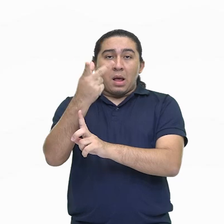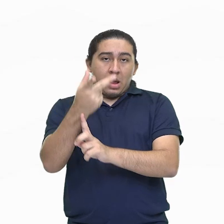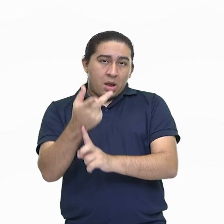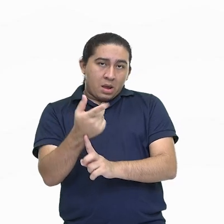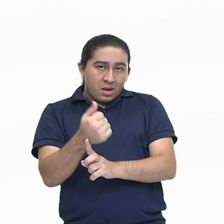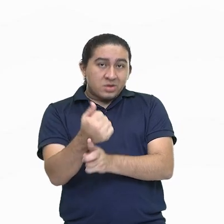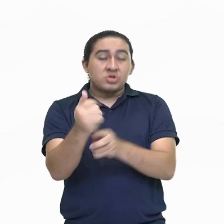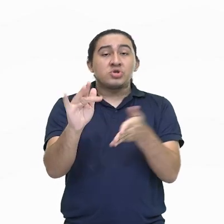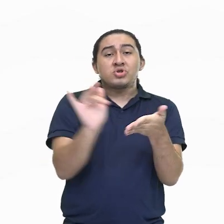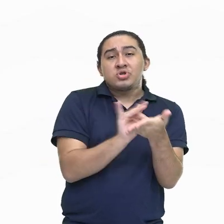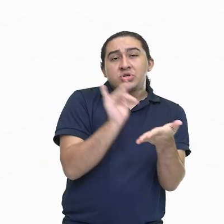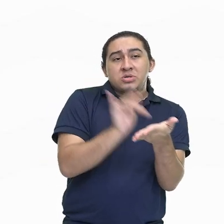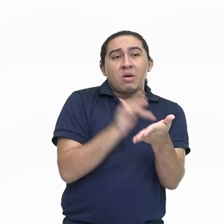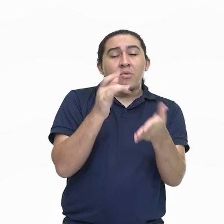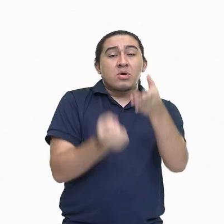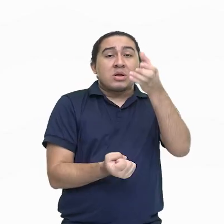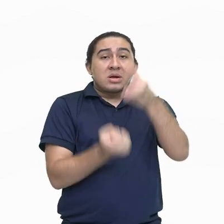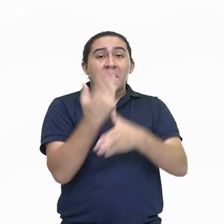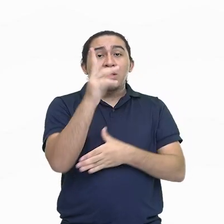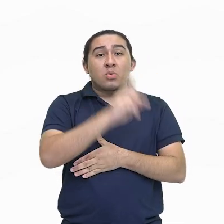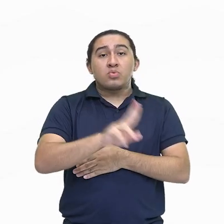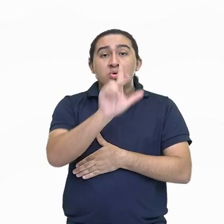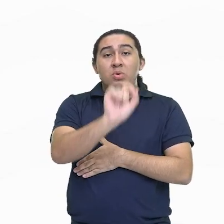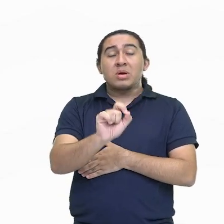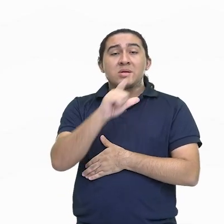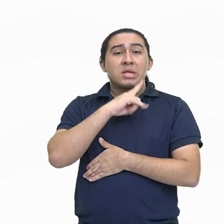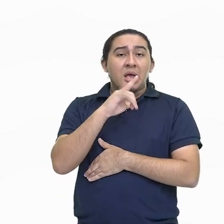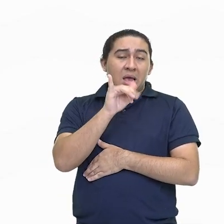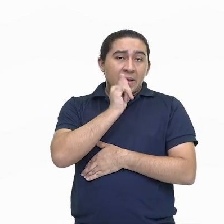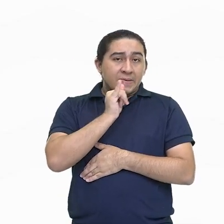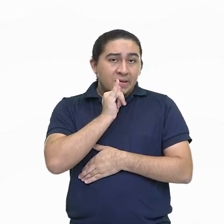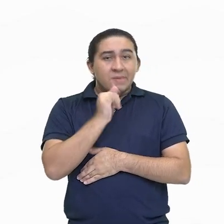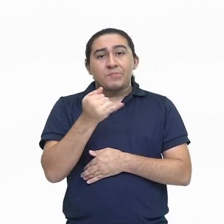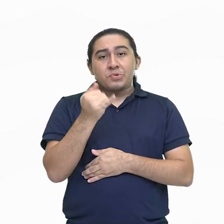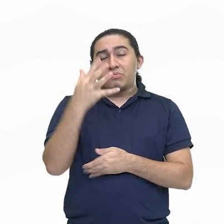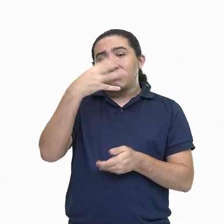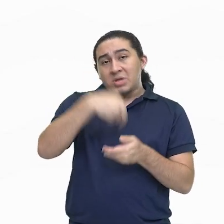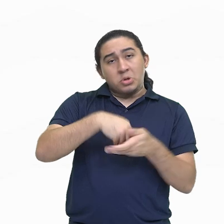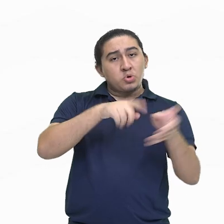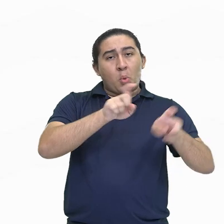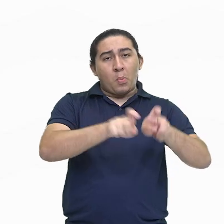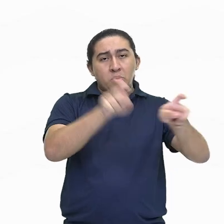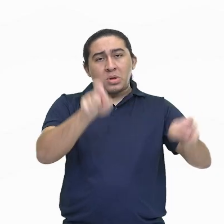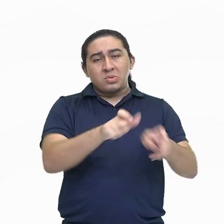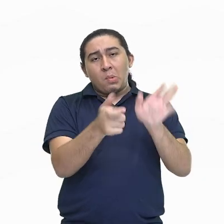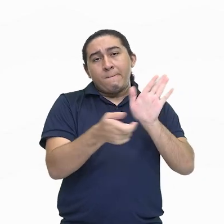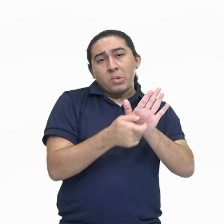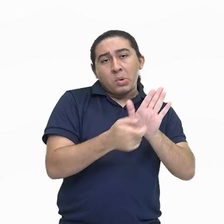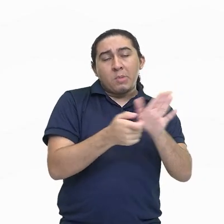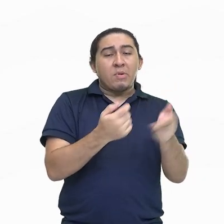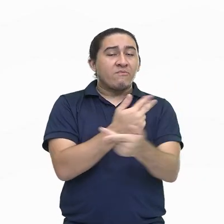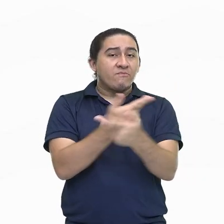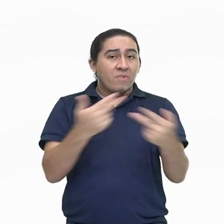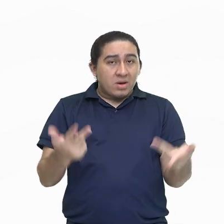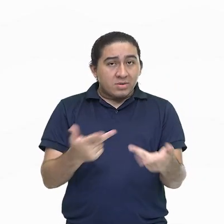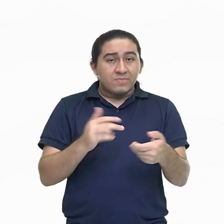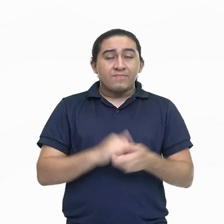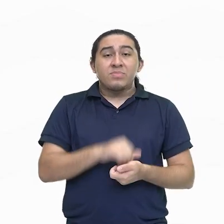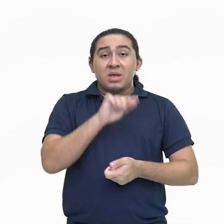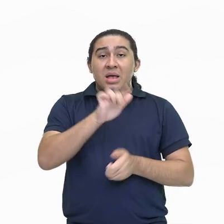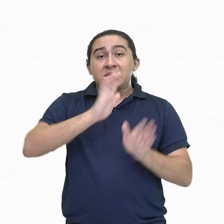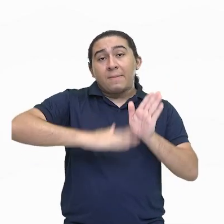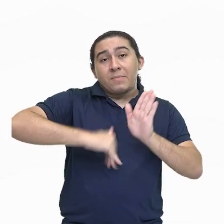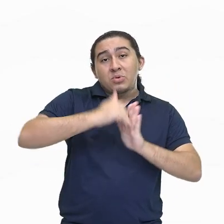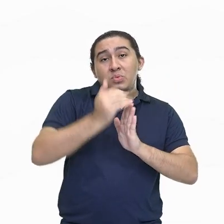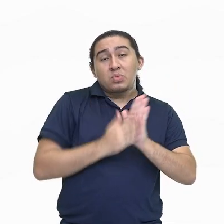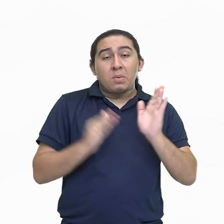manifestação artística criada a partir de meios eletrônicos, como softwares variados. Essas obras elas podem ser